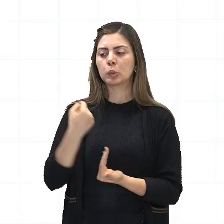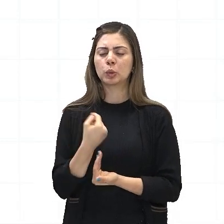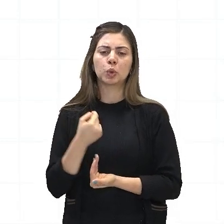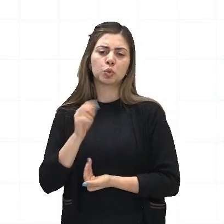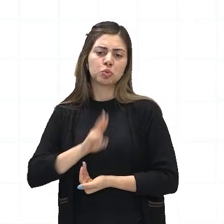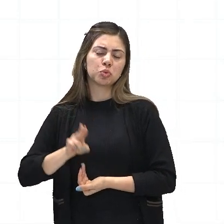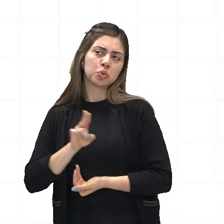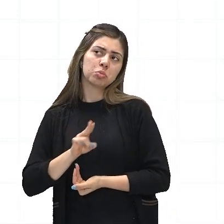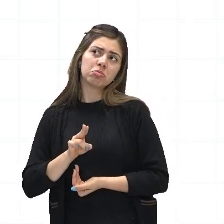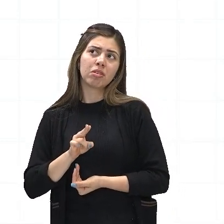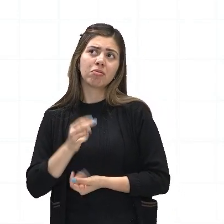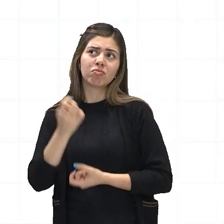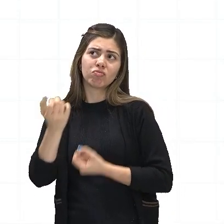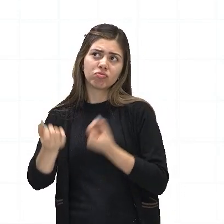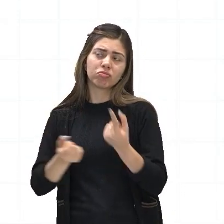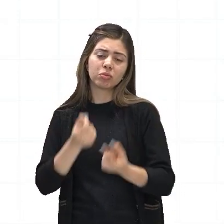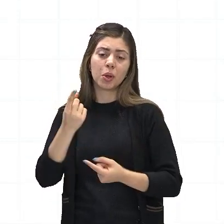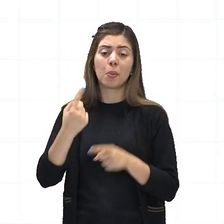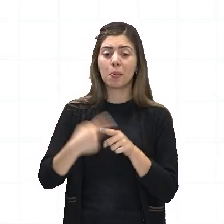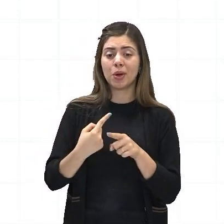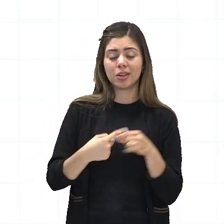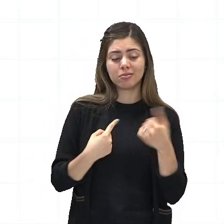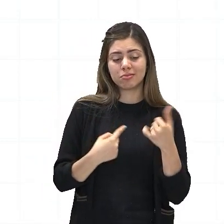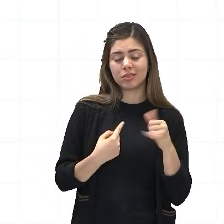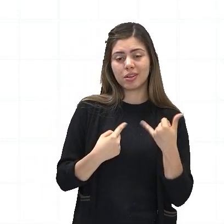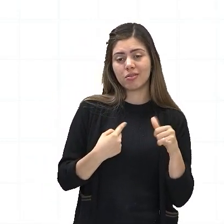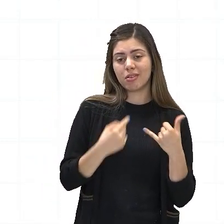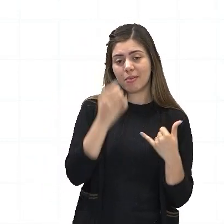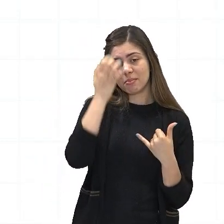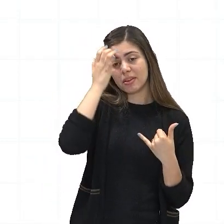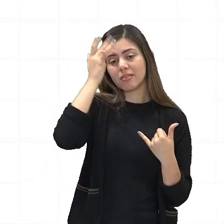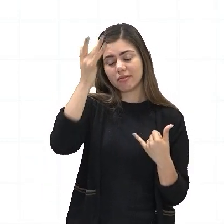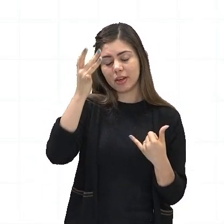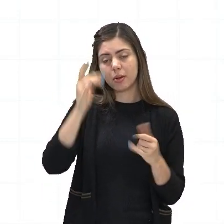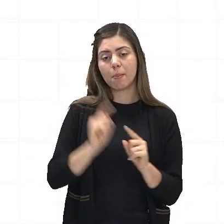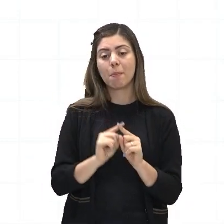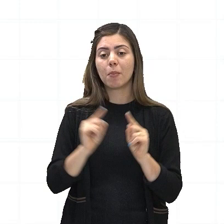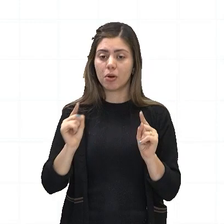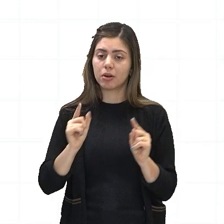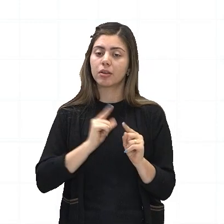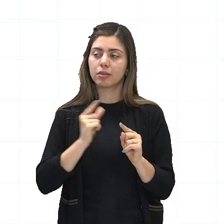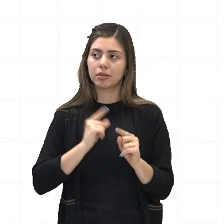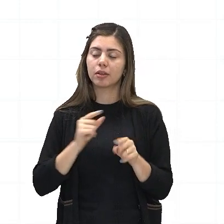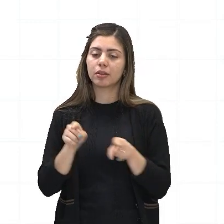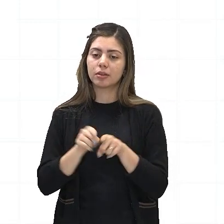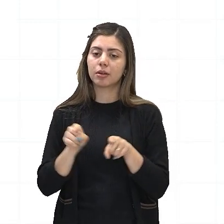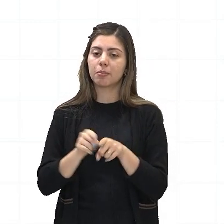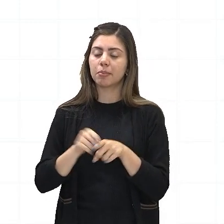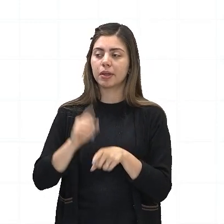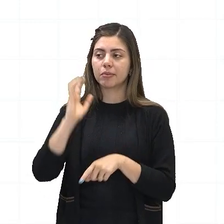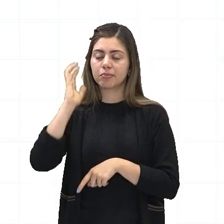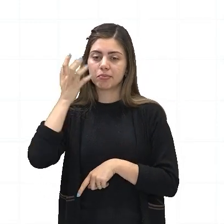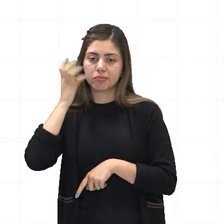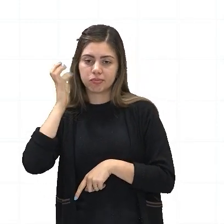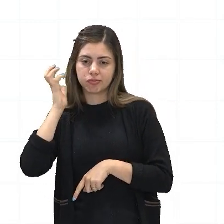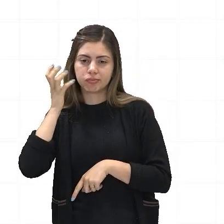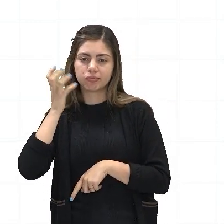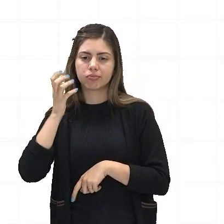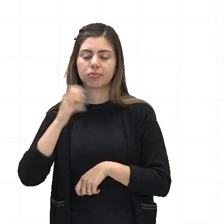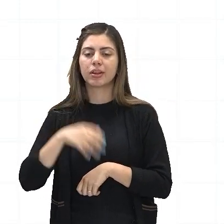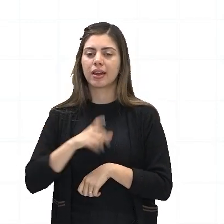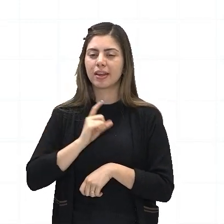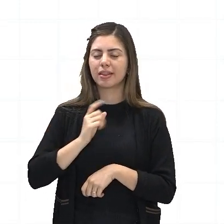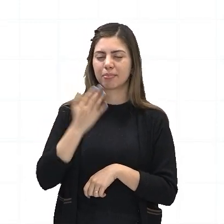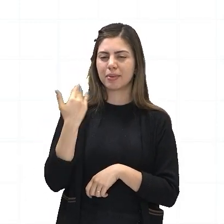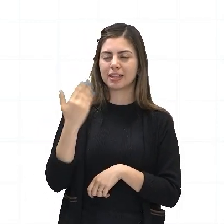no celular, né? Tem um outro tipo de equipamento ali mais moderno, mas a gente tem também esses modelos aí, esses aparelhos de som, né, que ele tocava CD,